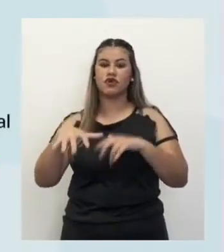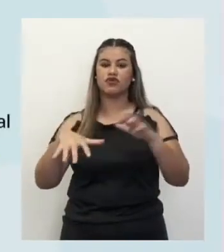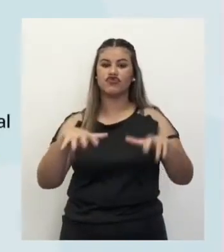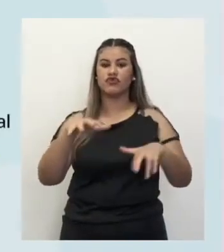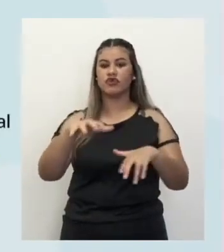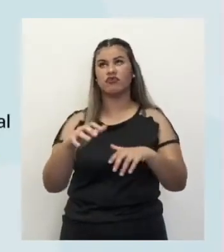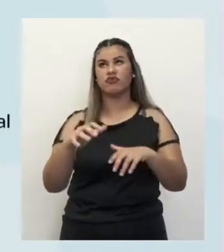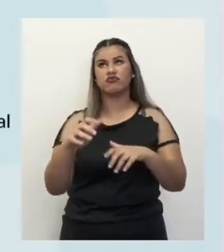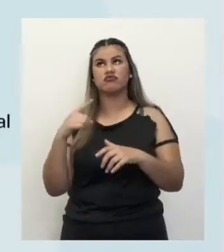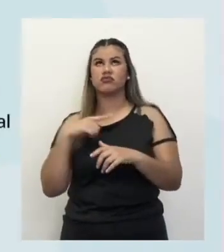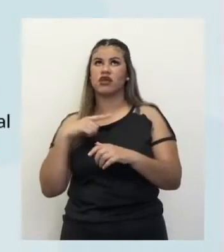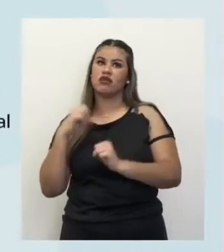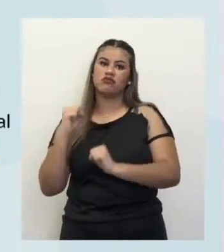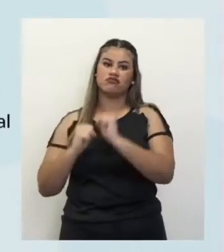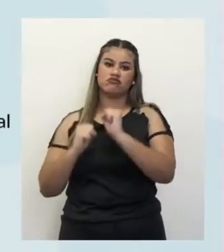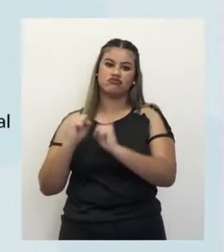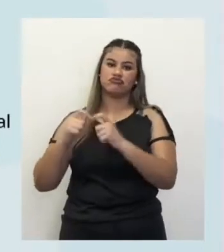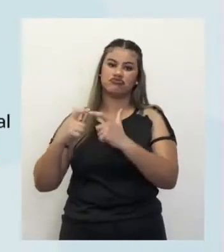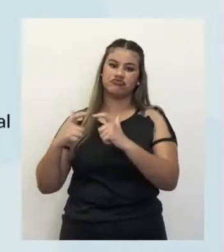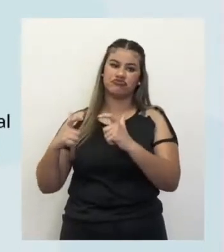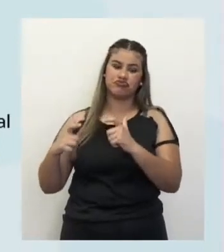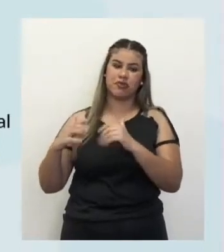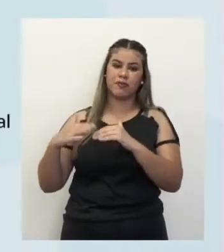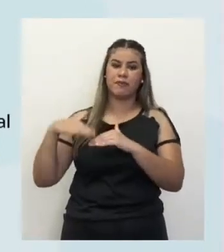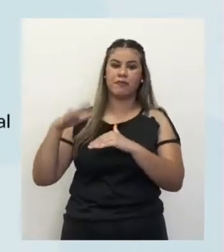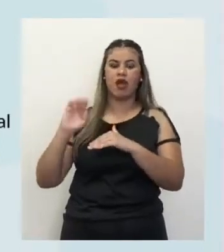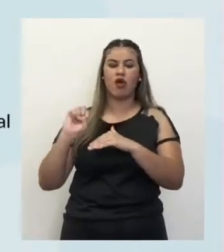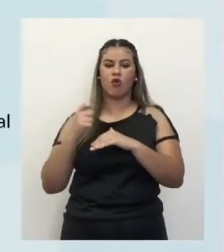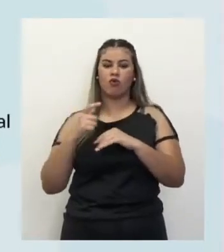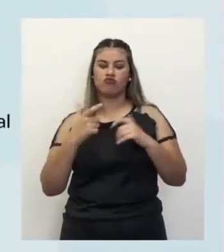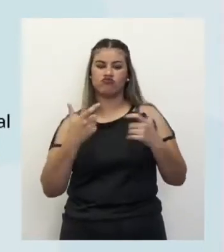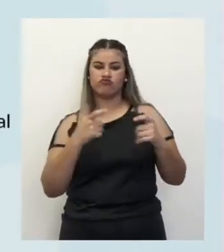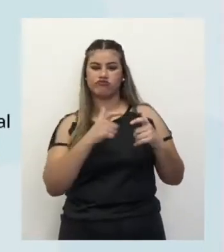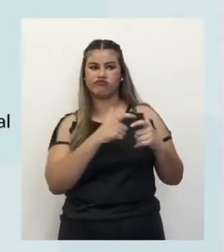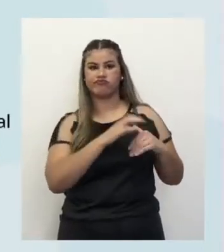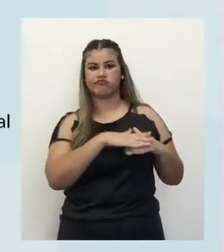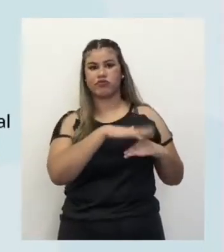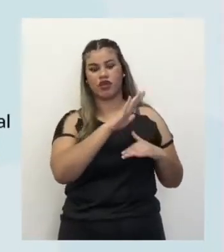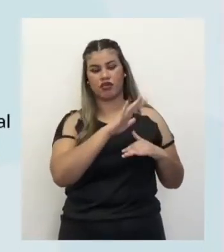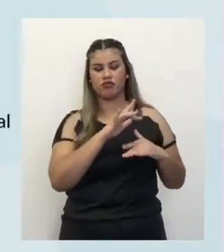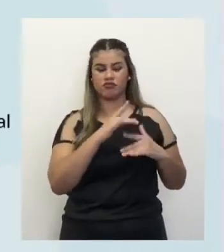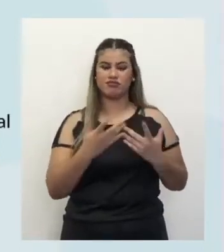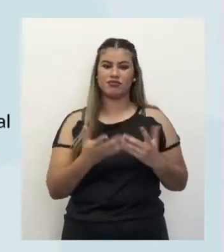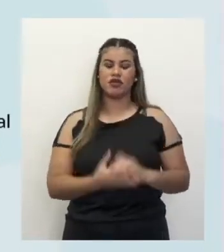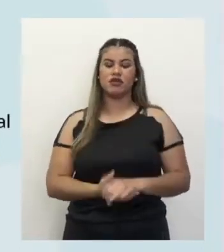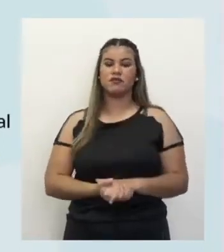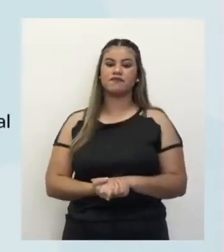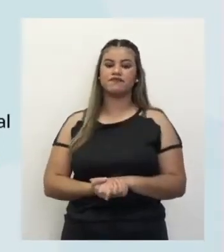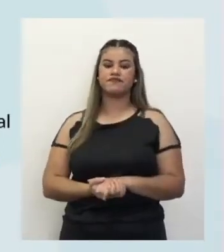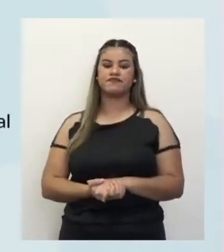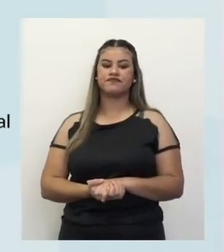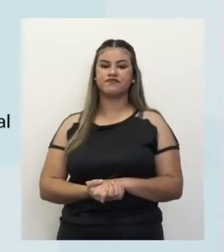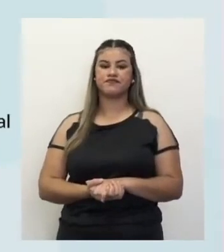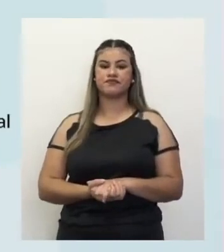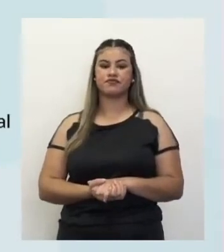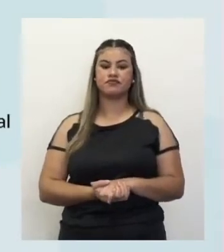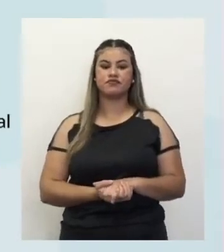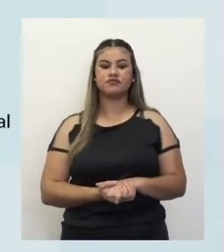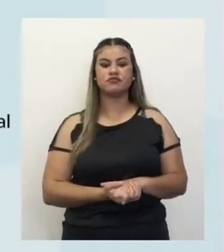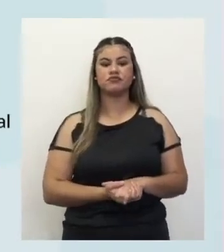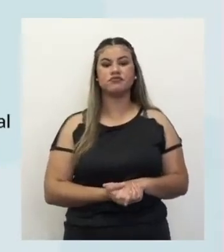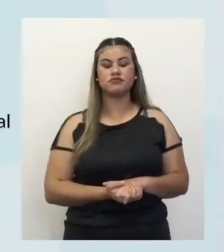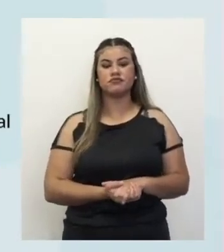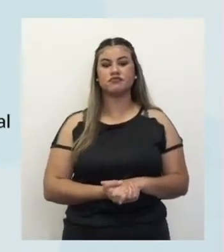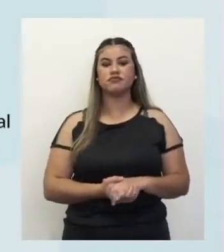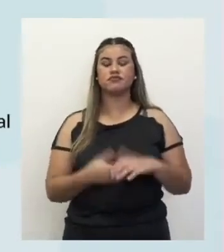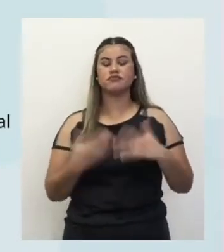seja um estado mais industrializado que o outro, uma cidade mais industrializada. Então, há várias formas,